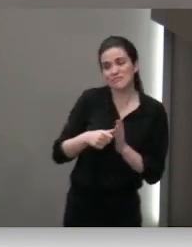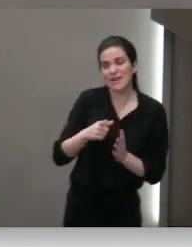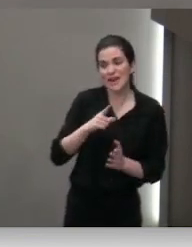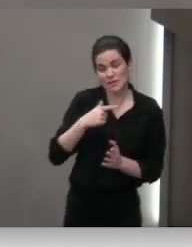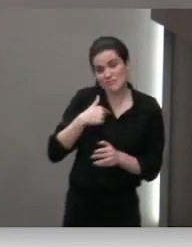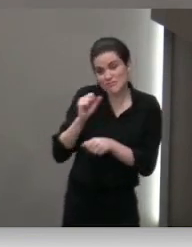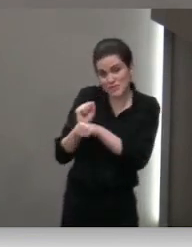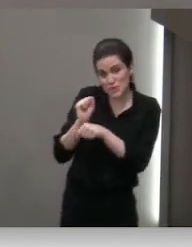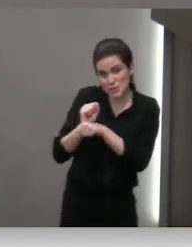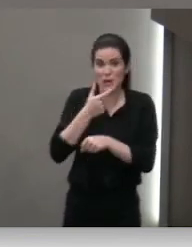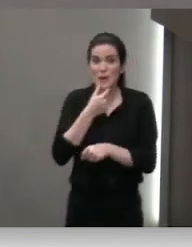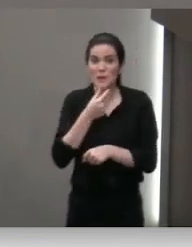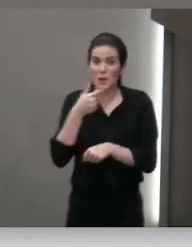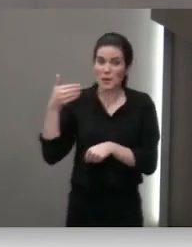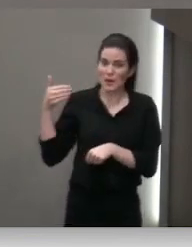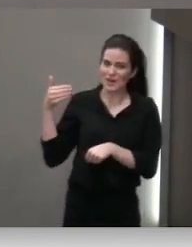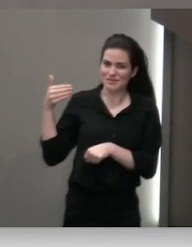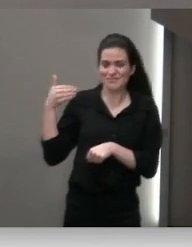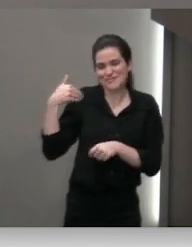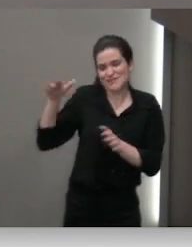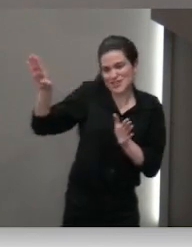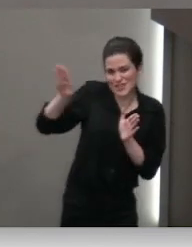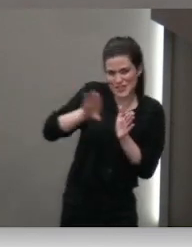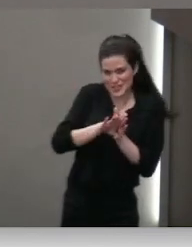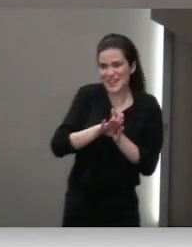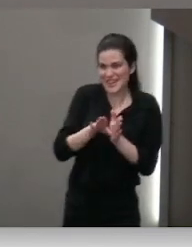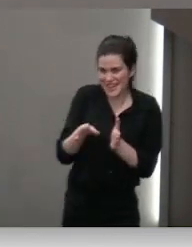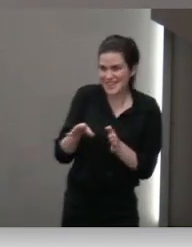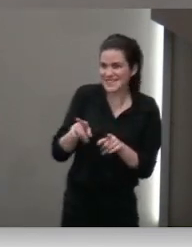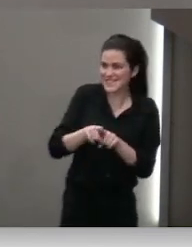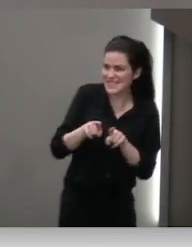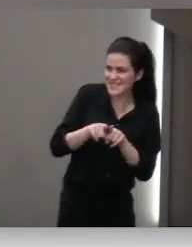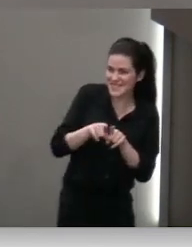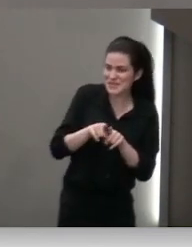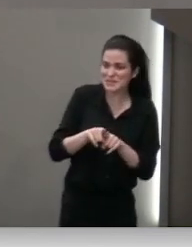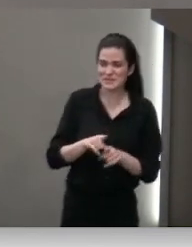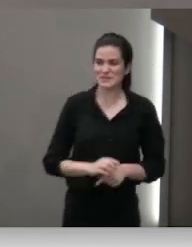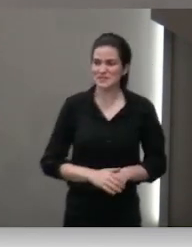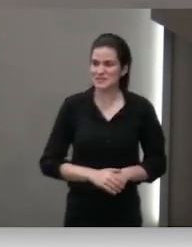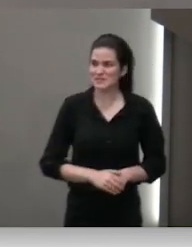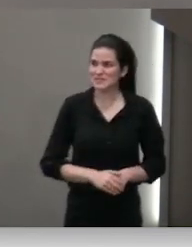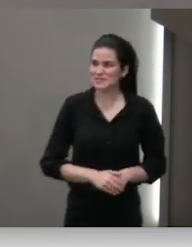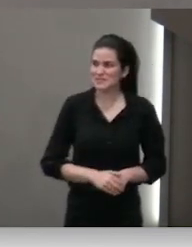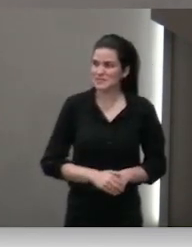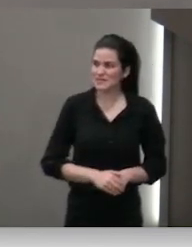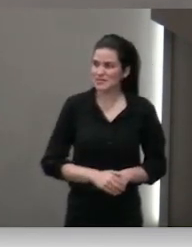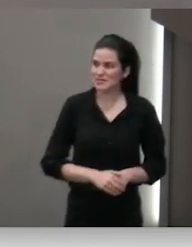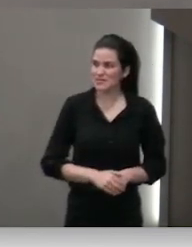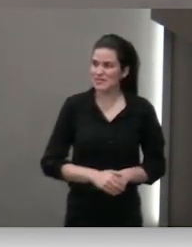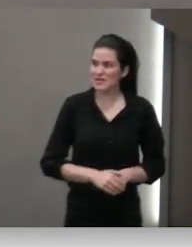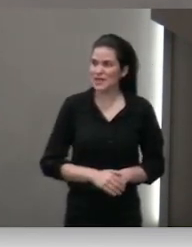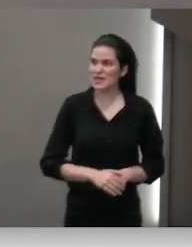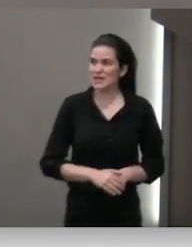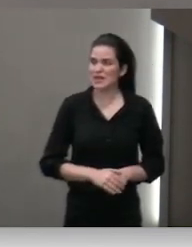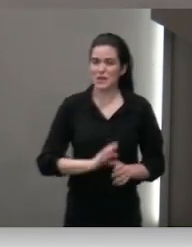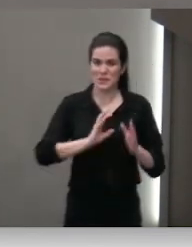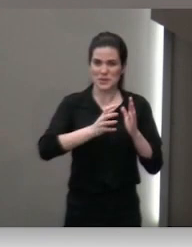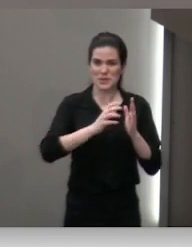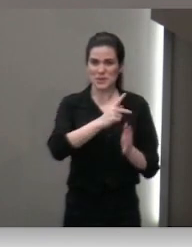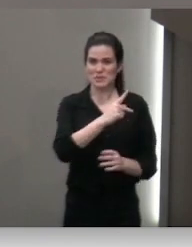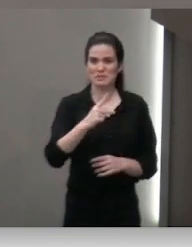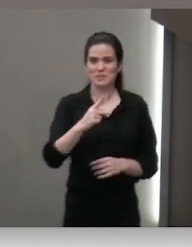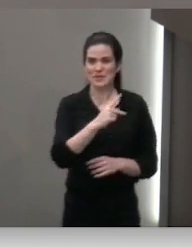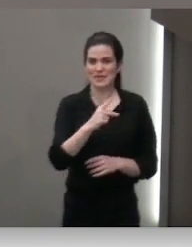vou esperar ele chegar. Eu já converso. Tem o nosso amigo Valdecir, também está aí. Então, o nosso progressista, que puderam vir. Ah, está aí o